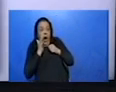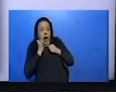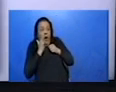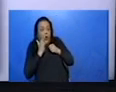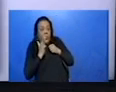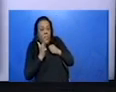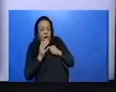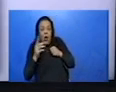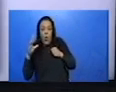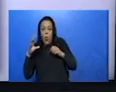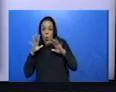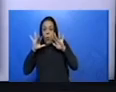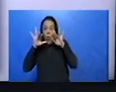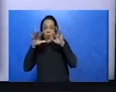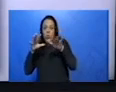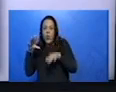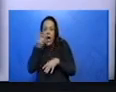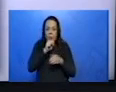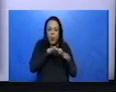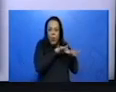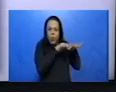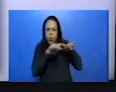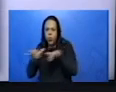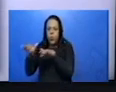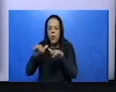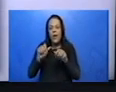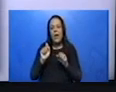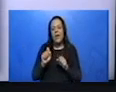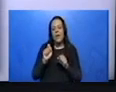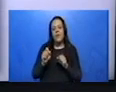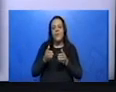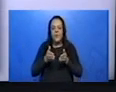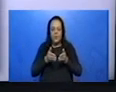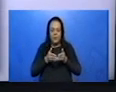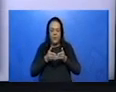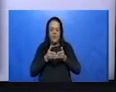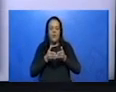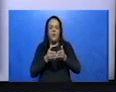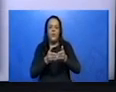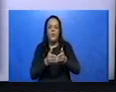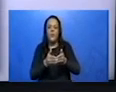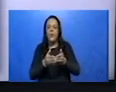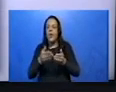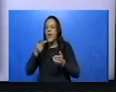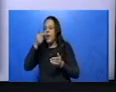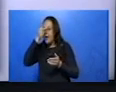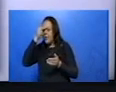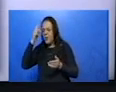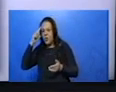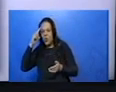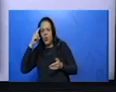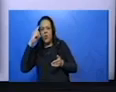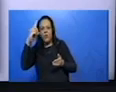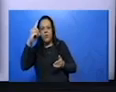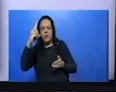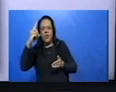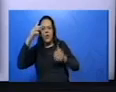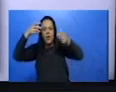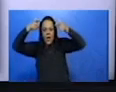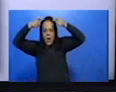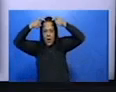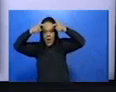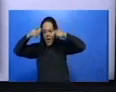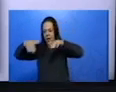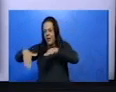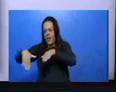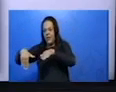outro. E aí uma expedição parte com a ordem das autoridades e o rei dos arpoadores. Nem